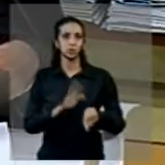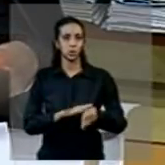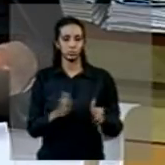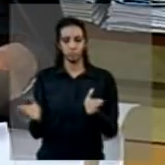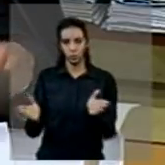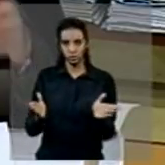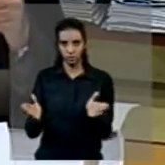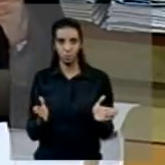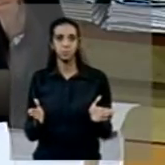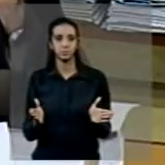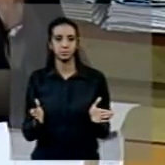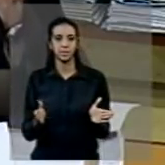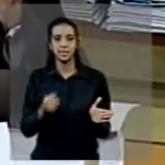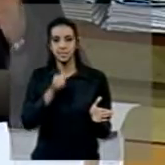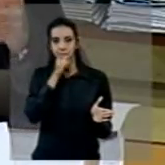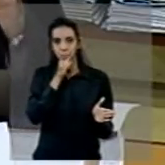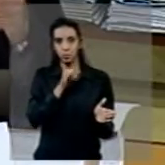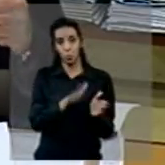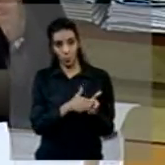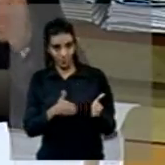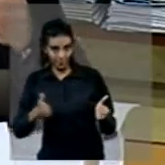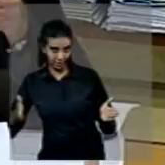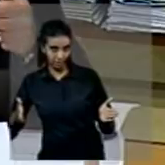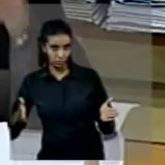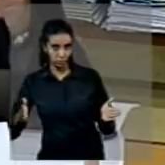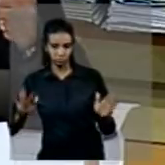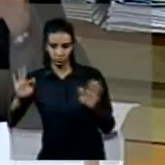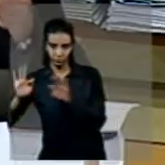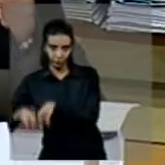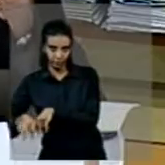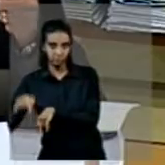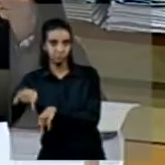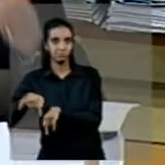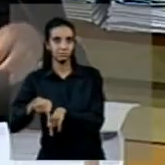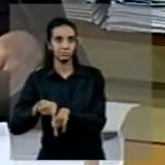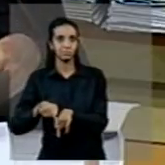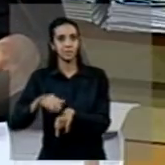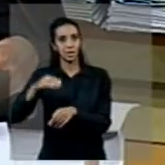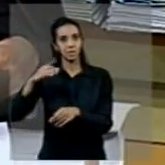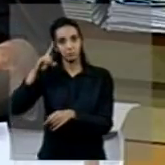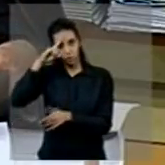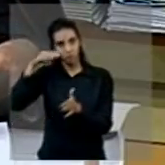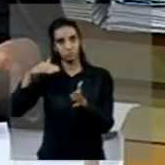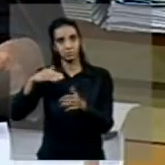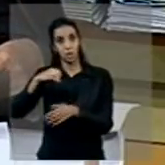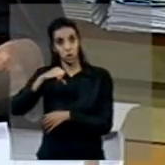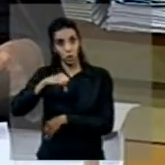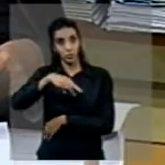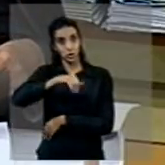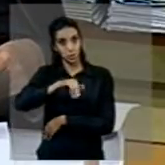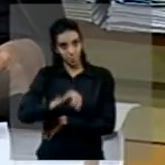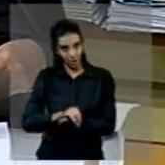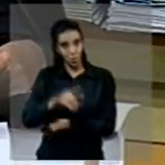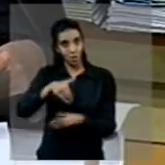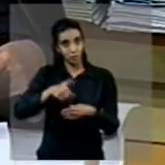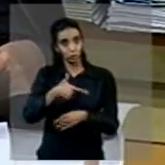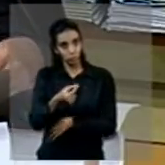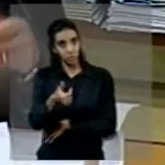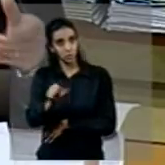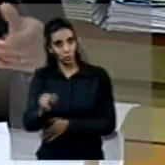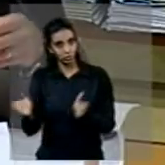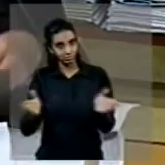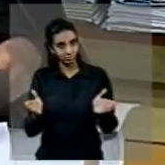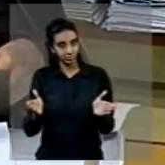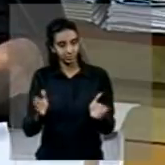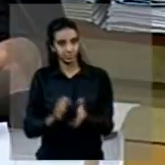colocam ao exercício do voto, tais como os prazos para o próprio alistamento, 9 de maio para as eleições de 2018,